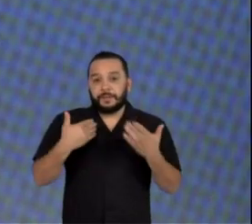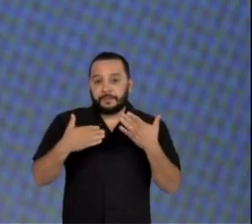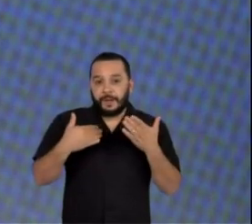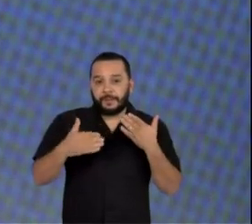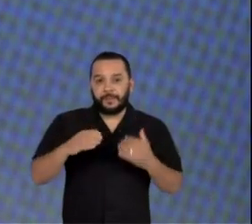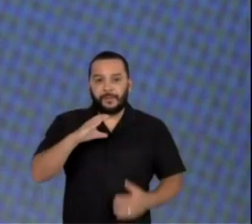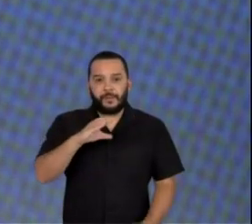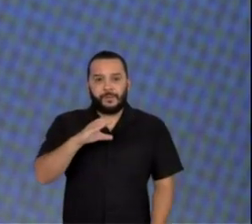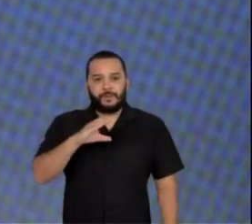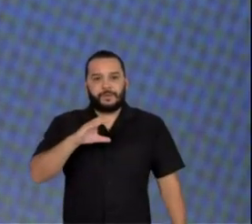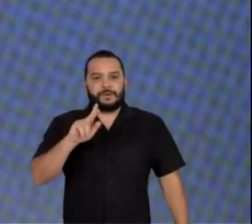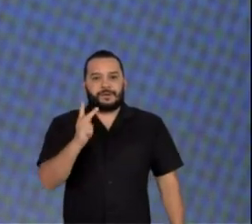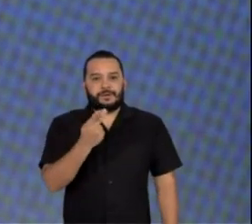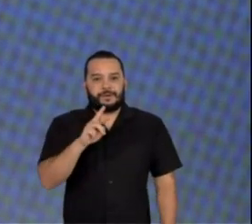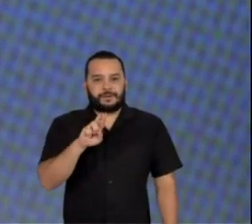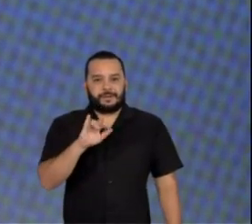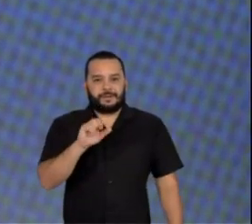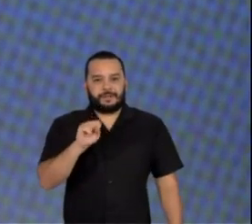Torloni.